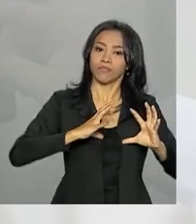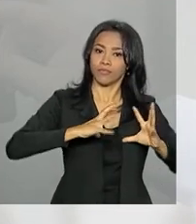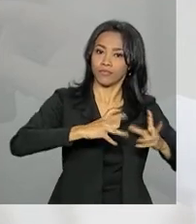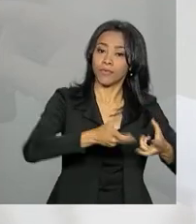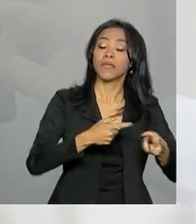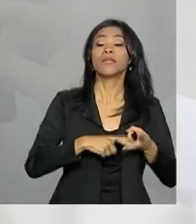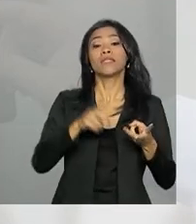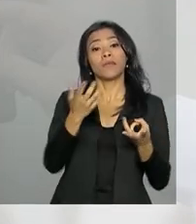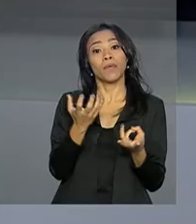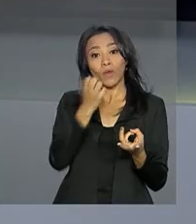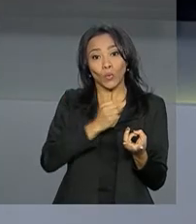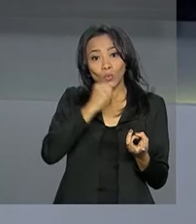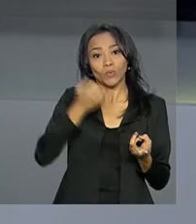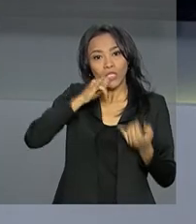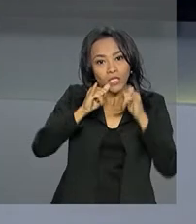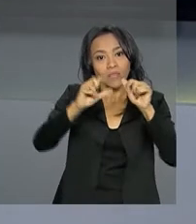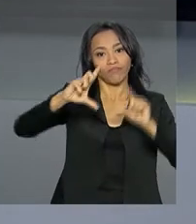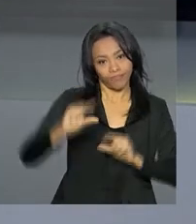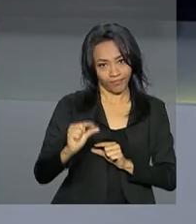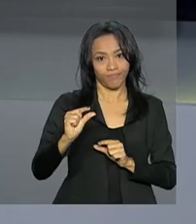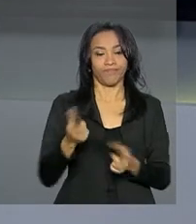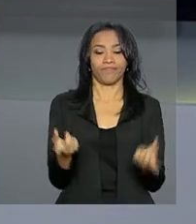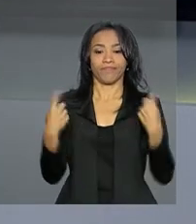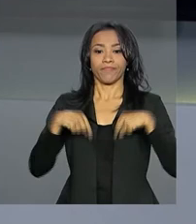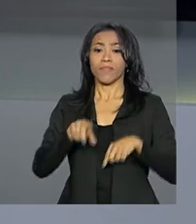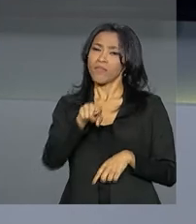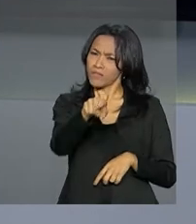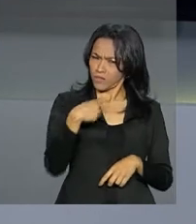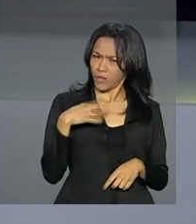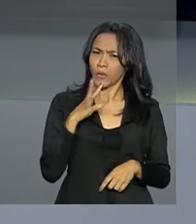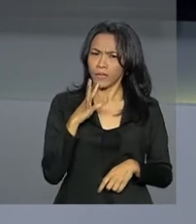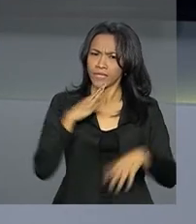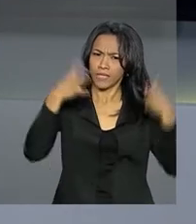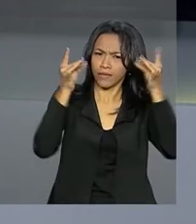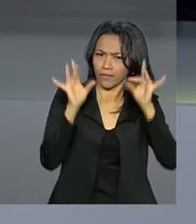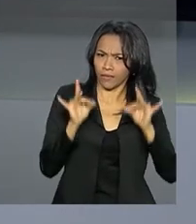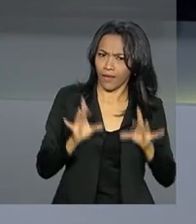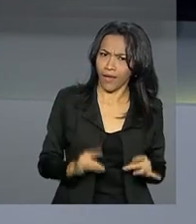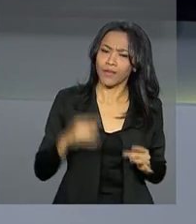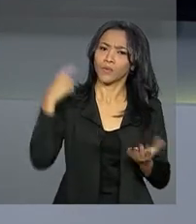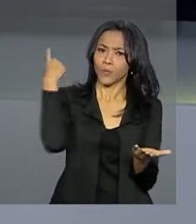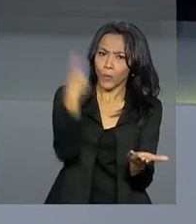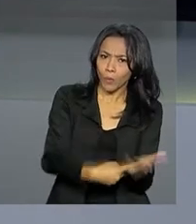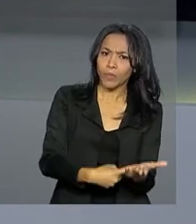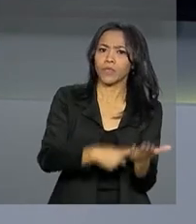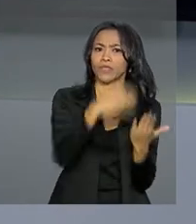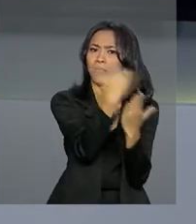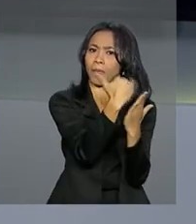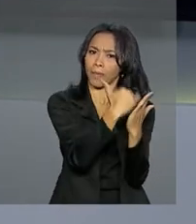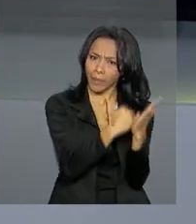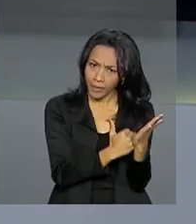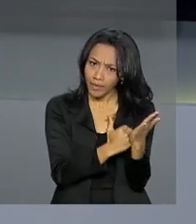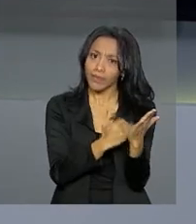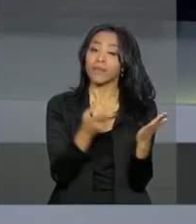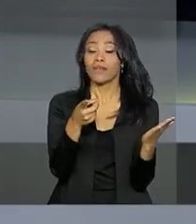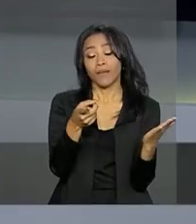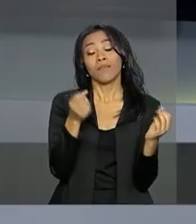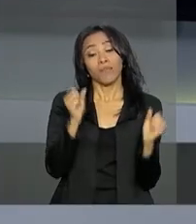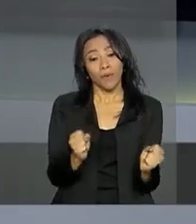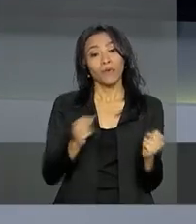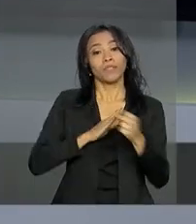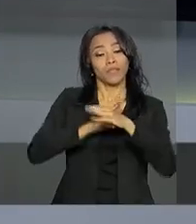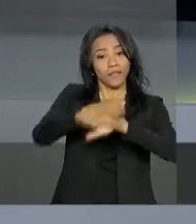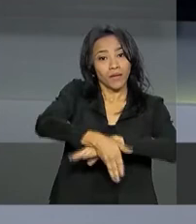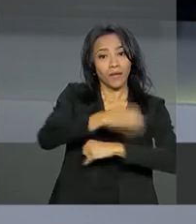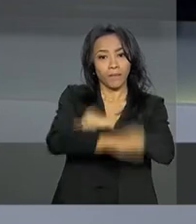consumo de energia para conhecer mais detalhes da agenda brasileira para indústria 4.0 e visite o